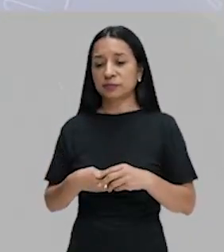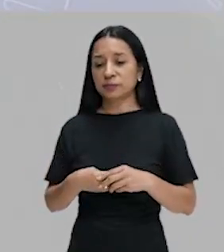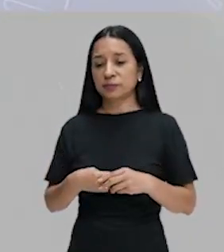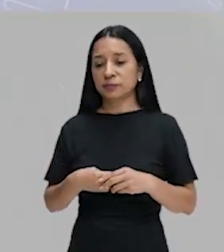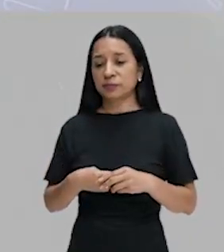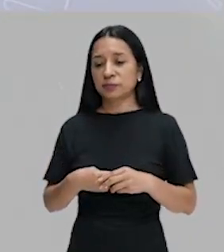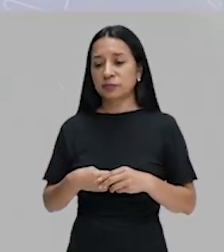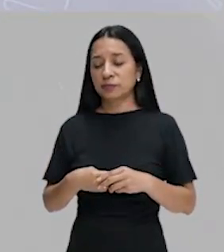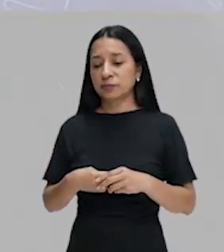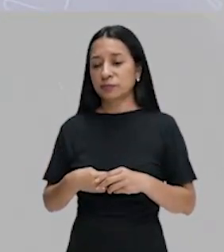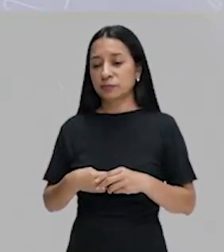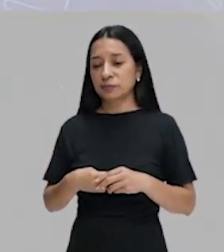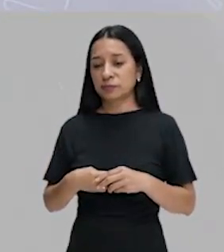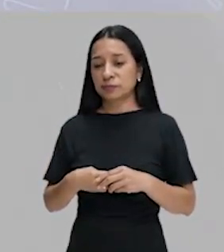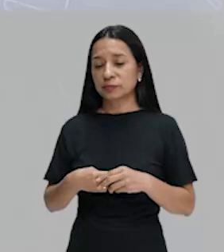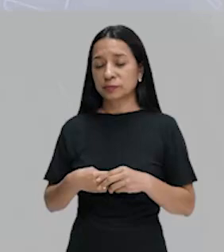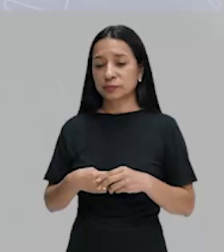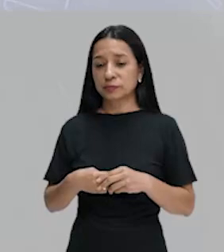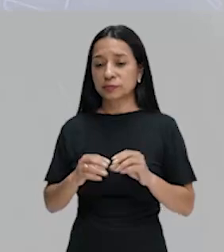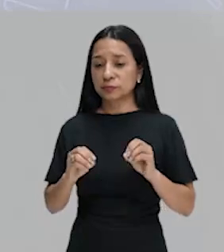gastroderme, ok?